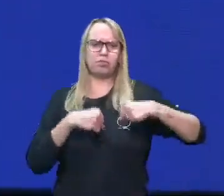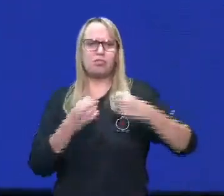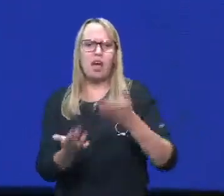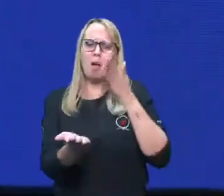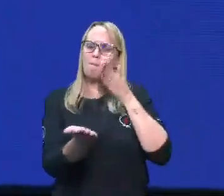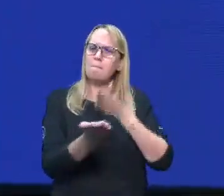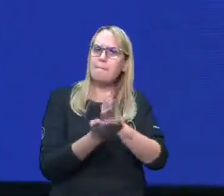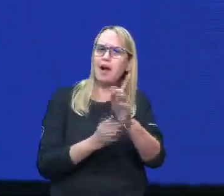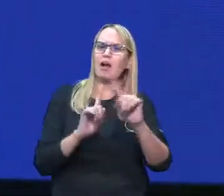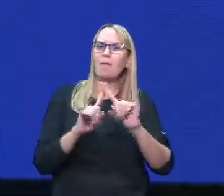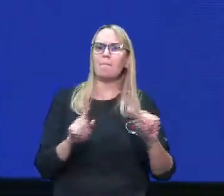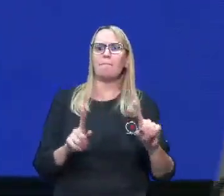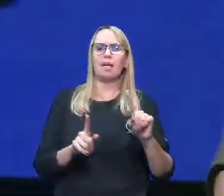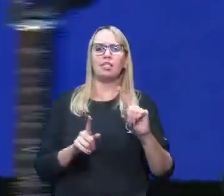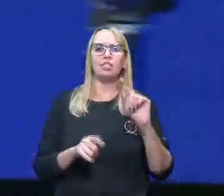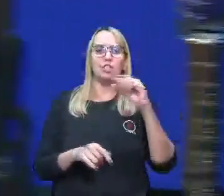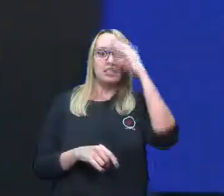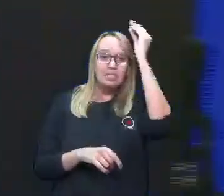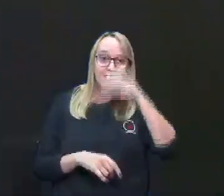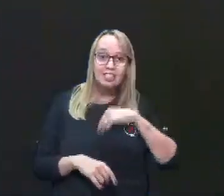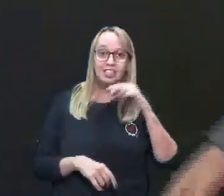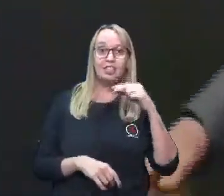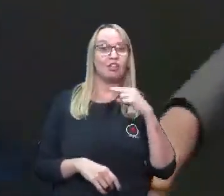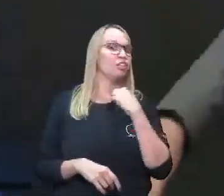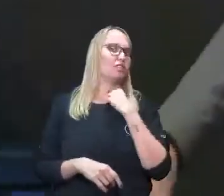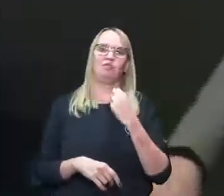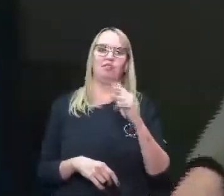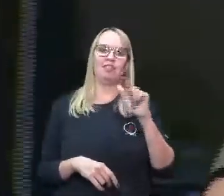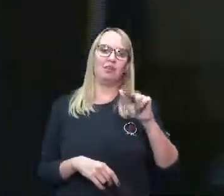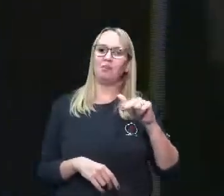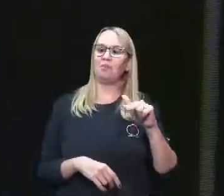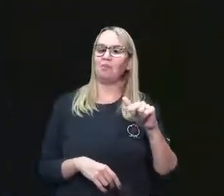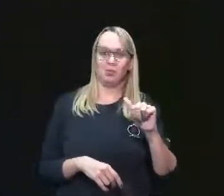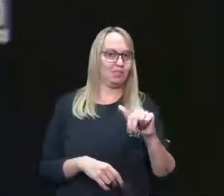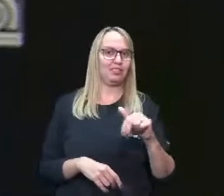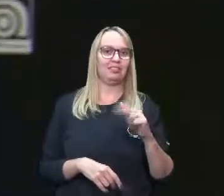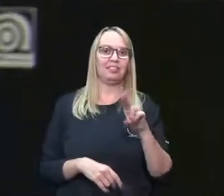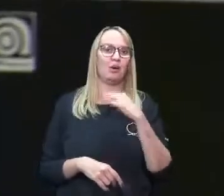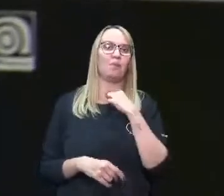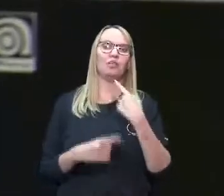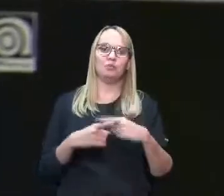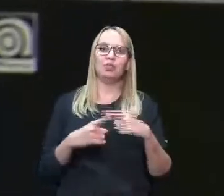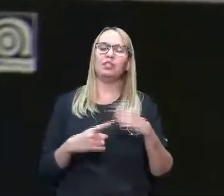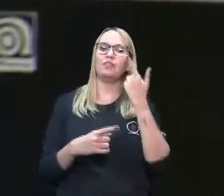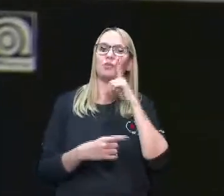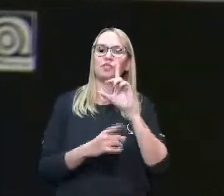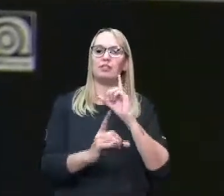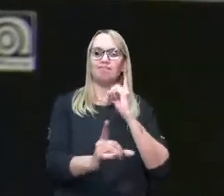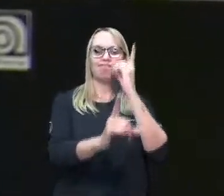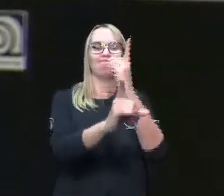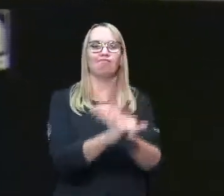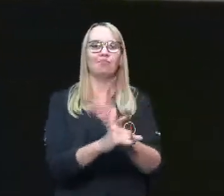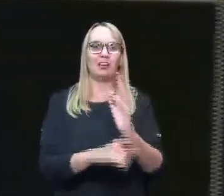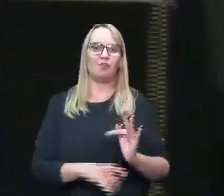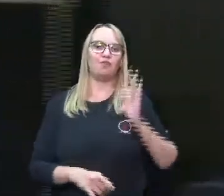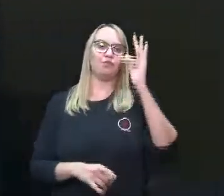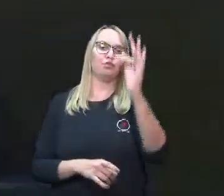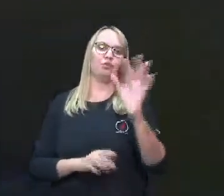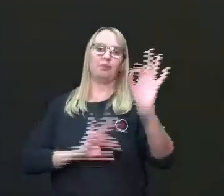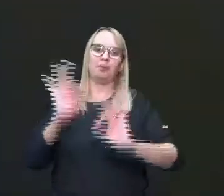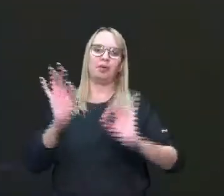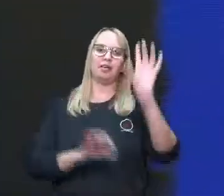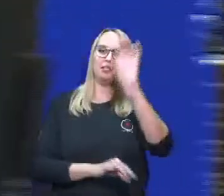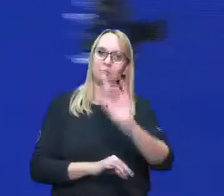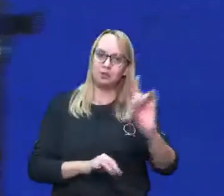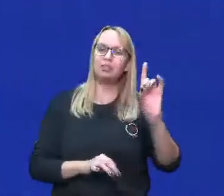a sua única coisa é não desistir e não parar. Por quê? Porque você vai encontrar com o futuro que Deus tem para você. Você vai encontrar com aquilo